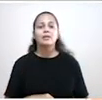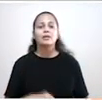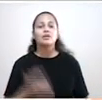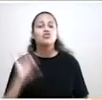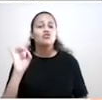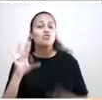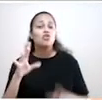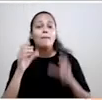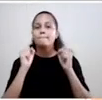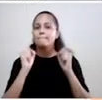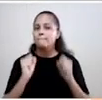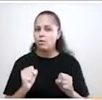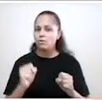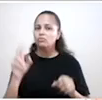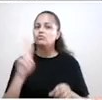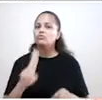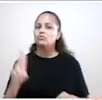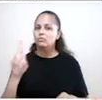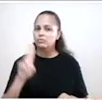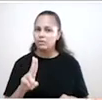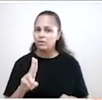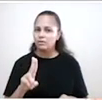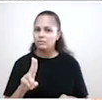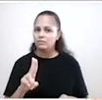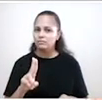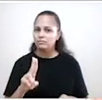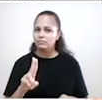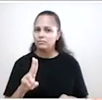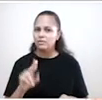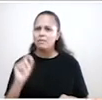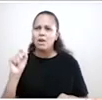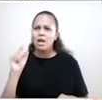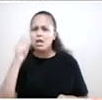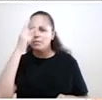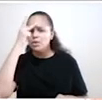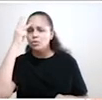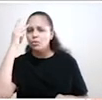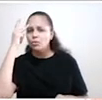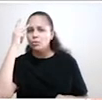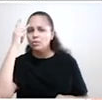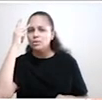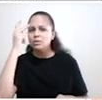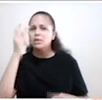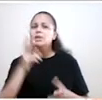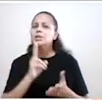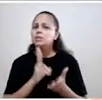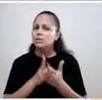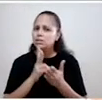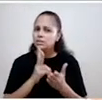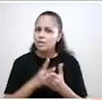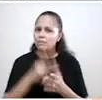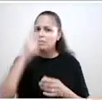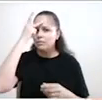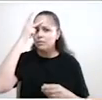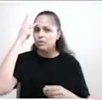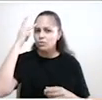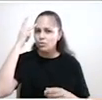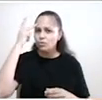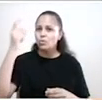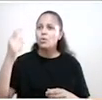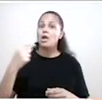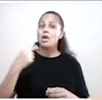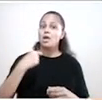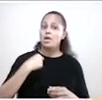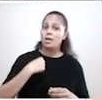has só podem ser usados assim. O have eu uso para que pessoas? O have eu uso sempre quando eu tenho a pessoa